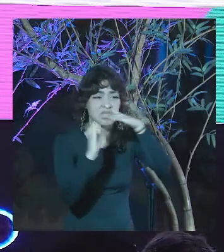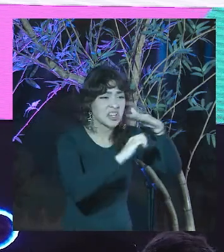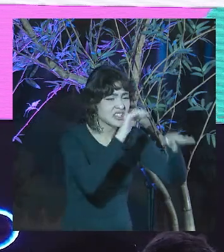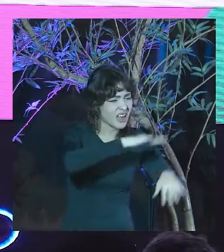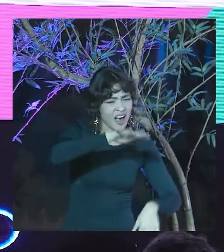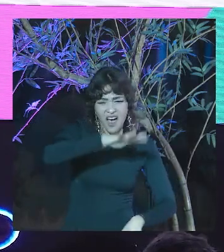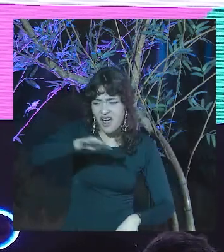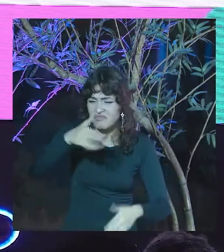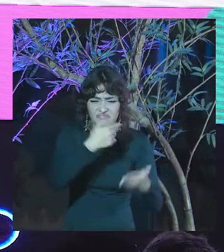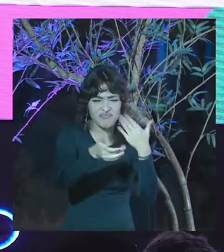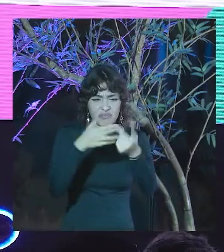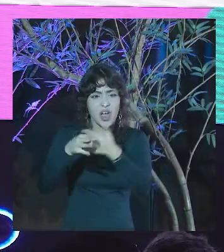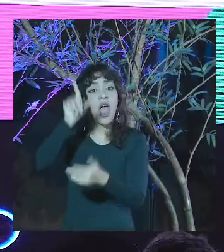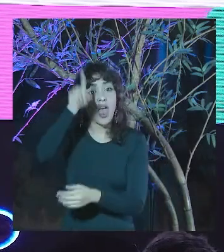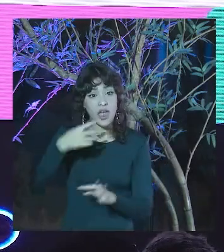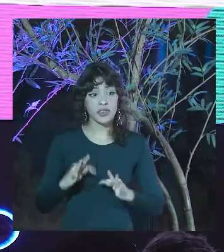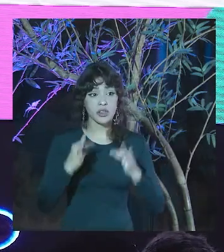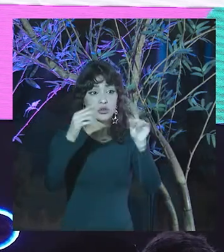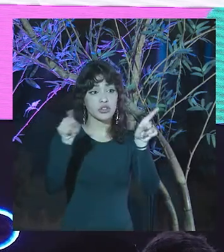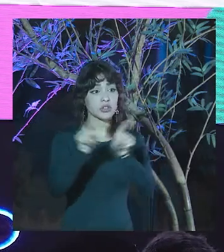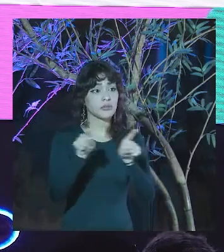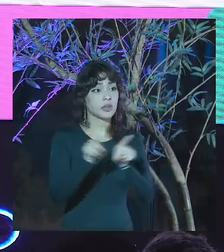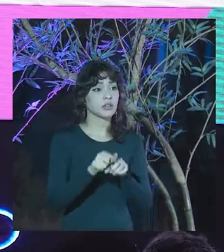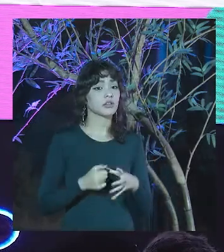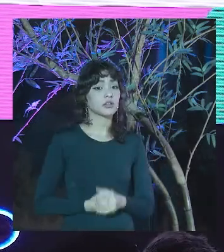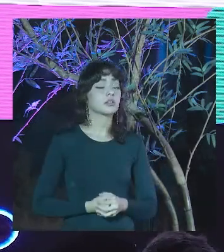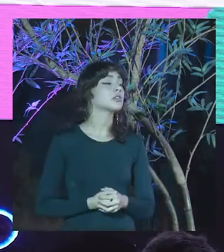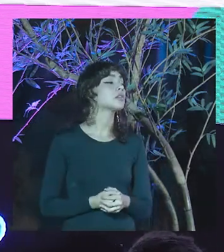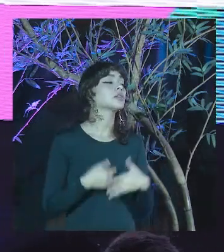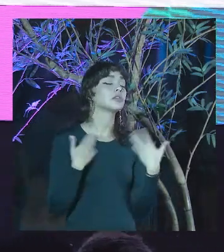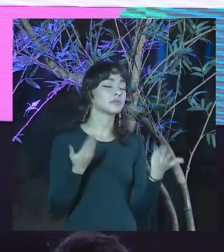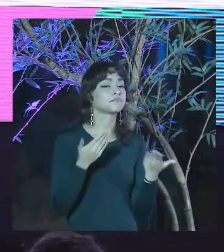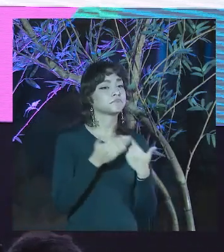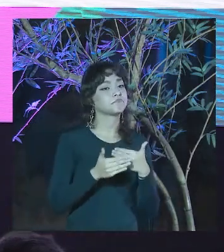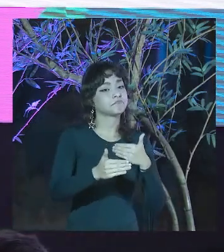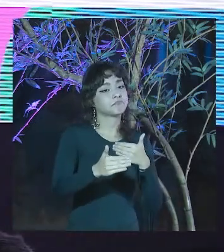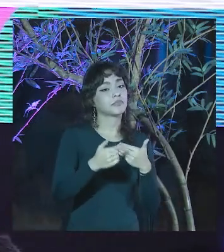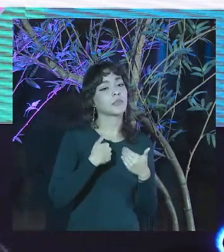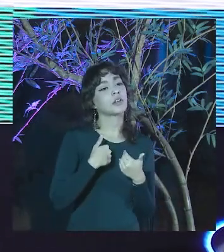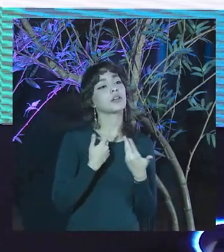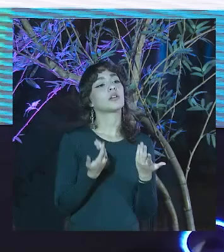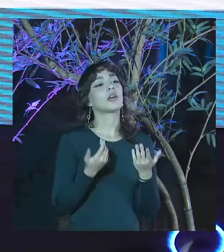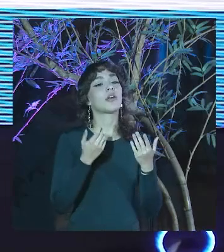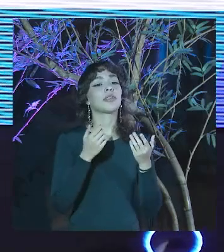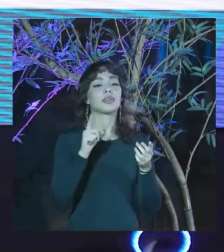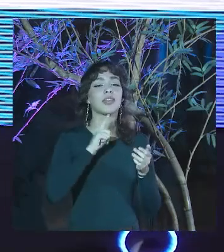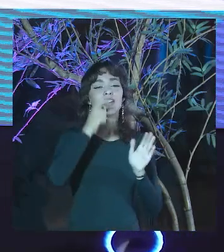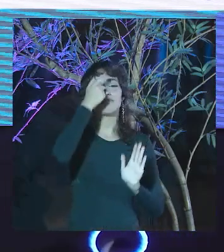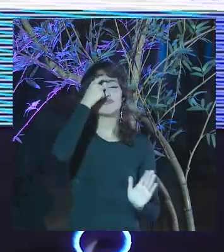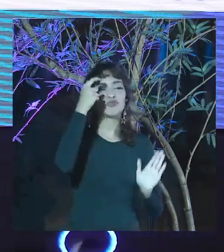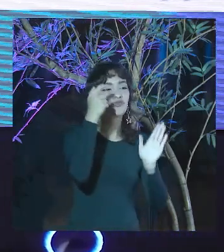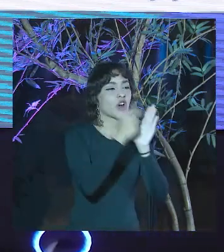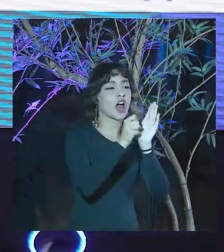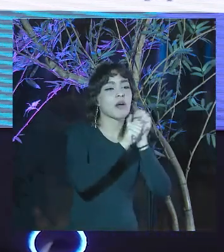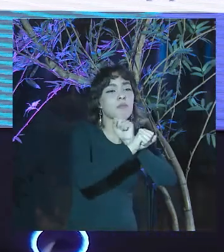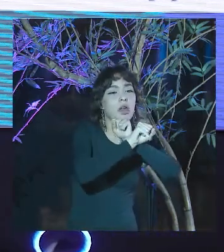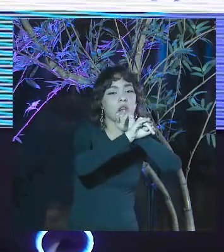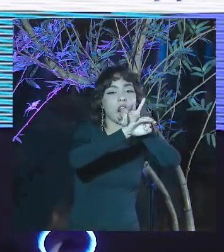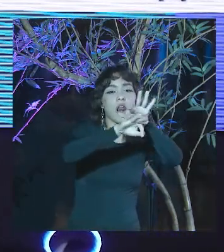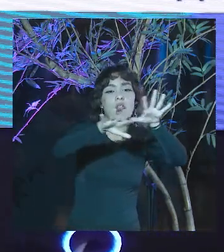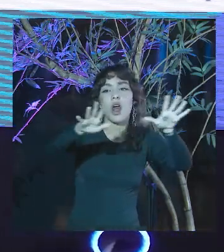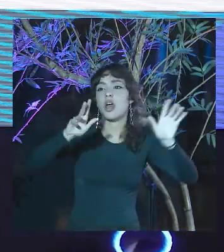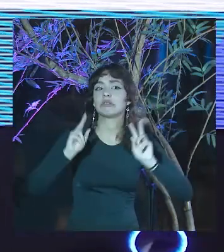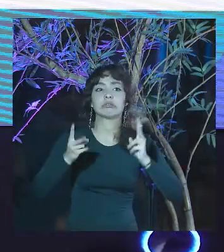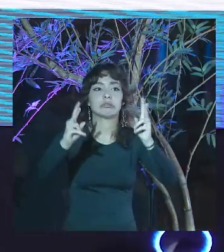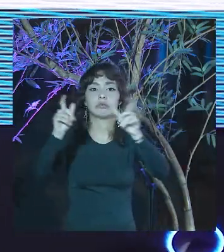é tecnologia. A partir disso, se espalham sistemas de inteligência artificial por tudo. Em tudo que é